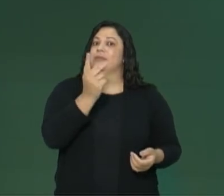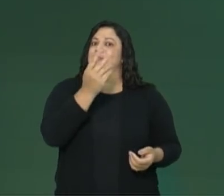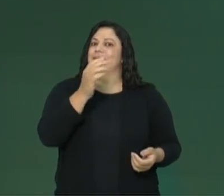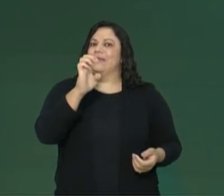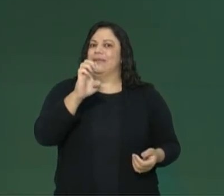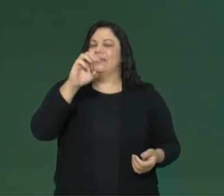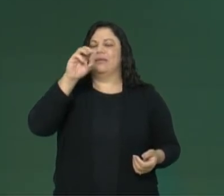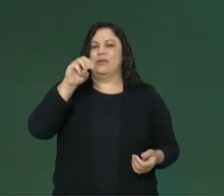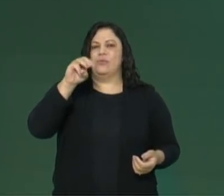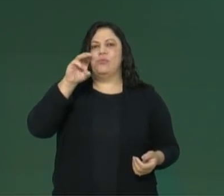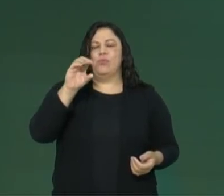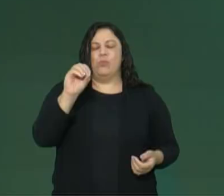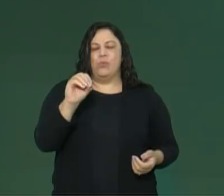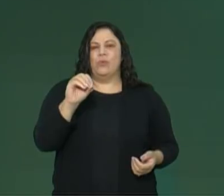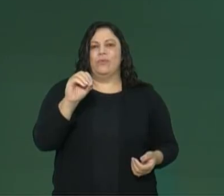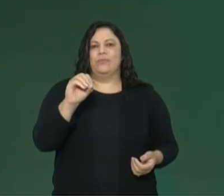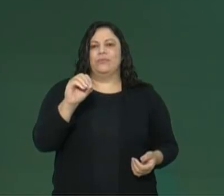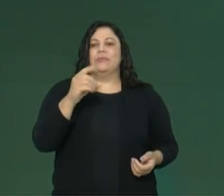sangue avermelhado.